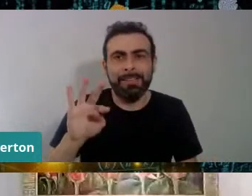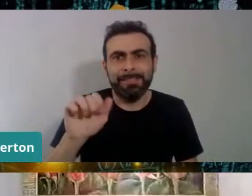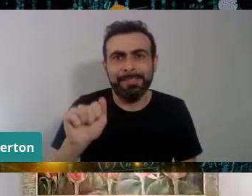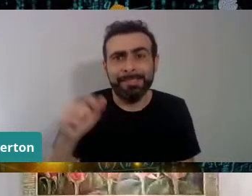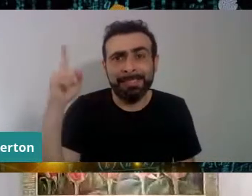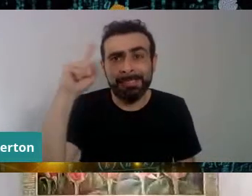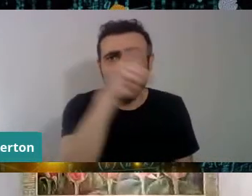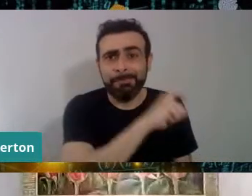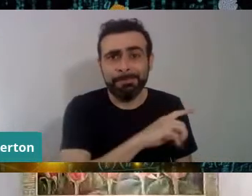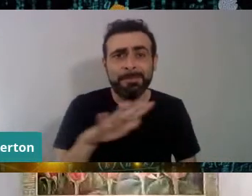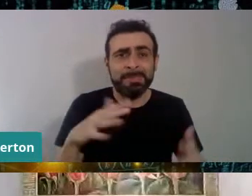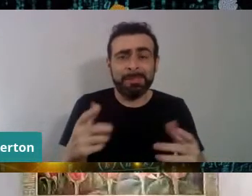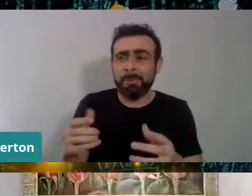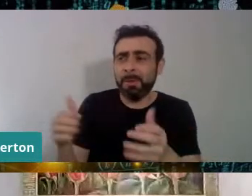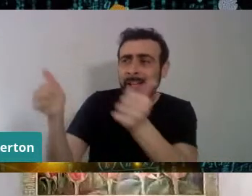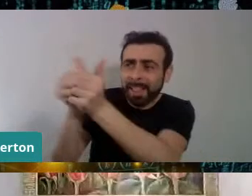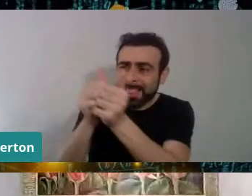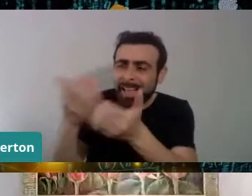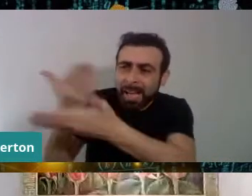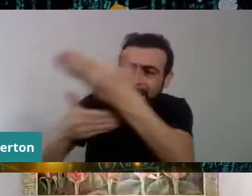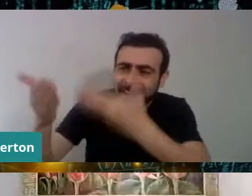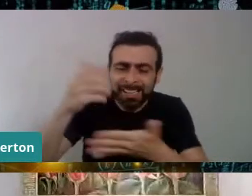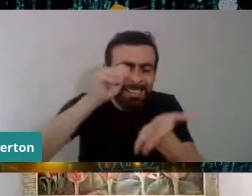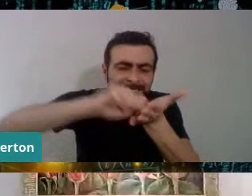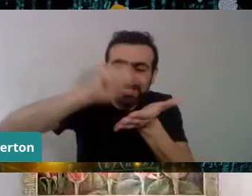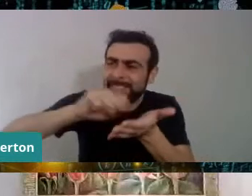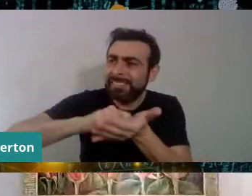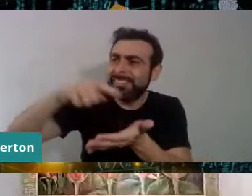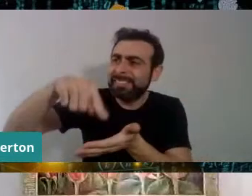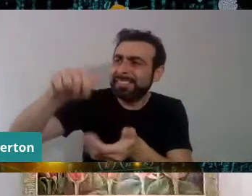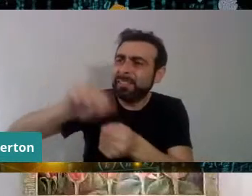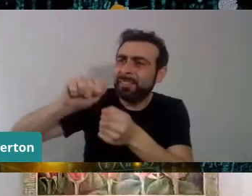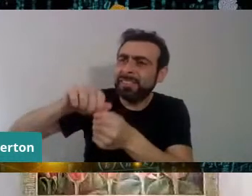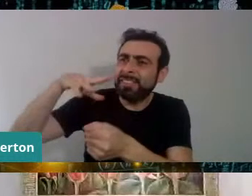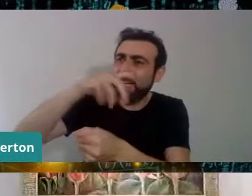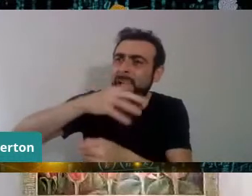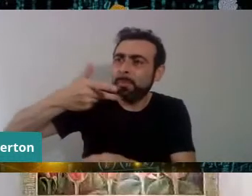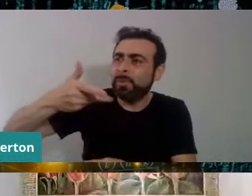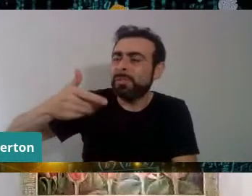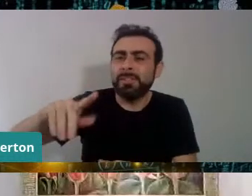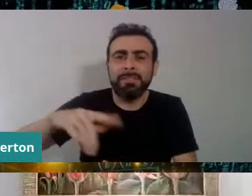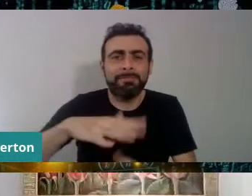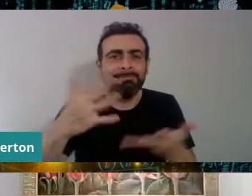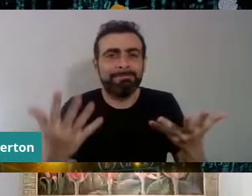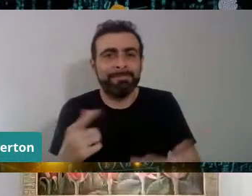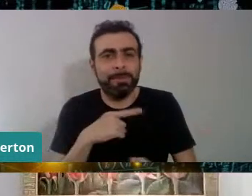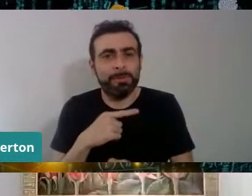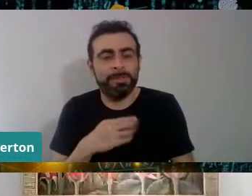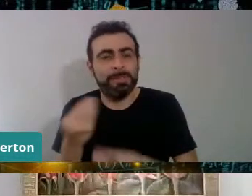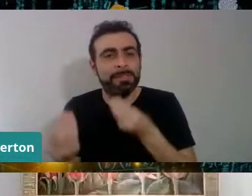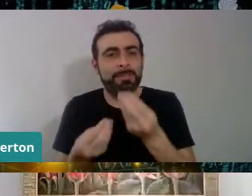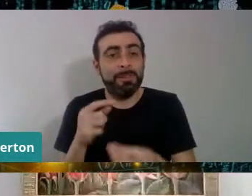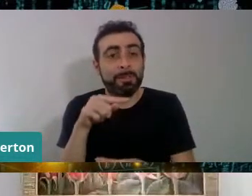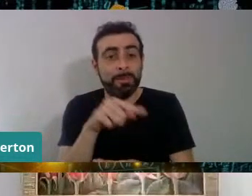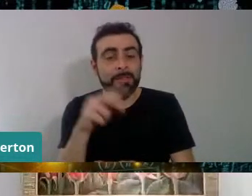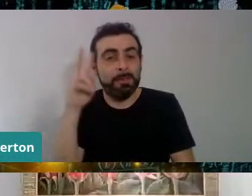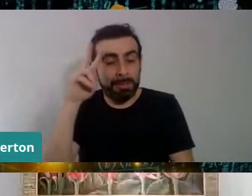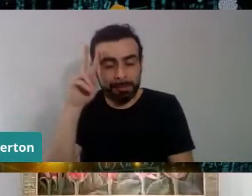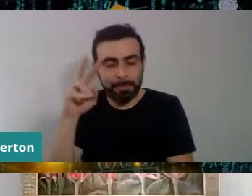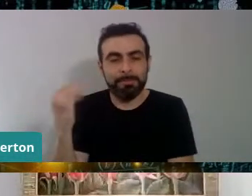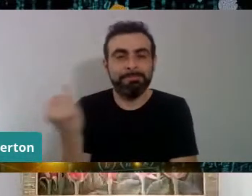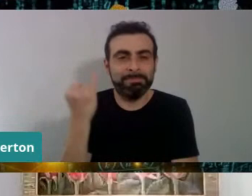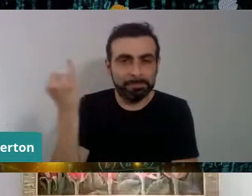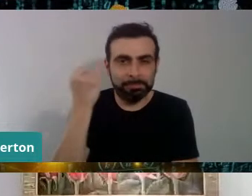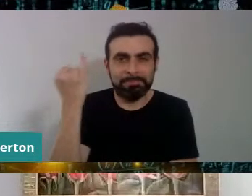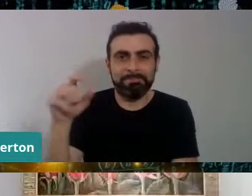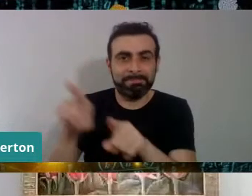lá e a gente praticamente fabricava a ata, né? Mas deu tudo, e o importante é que